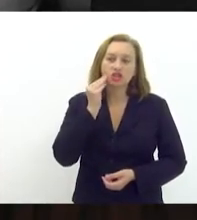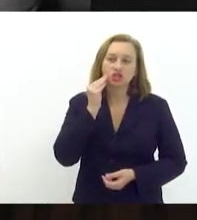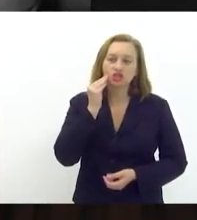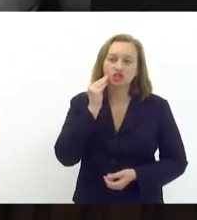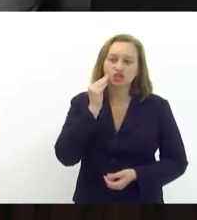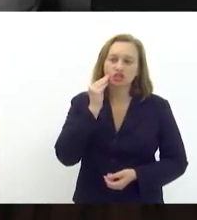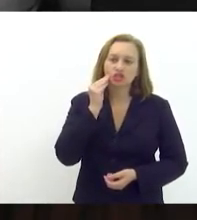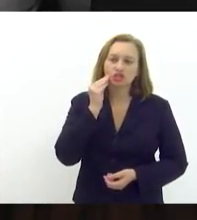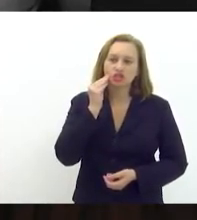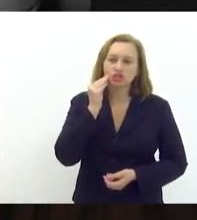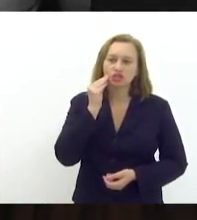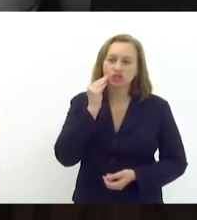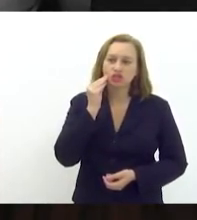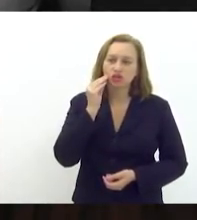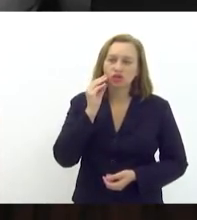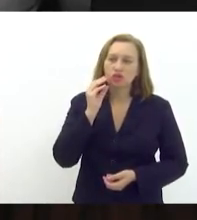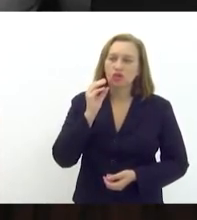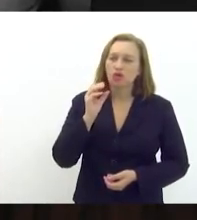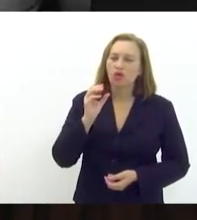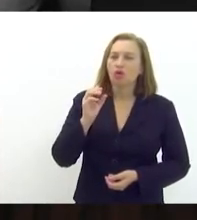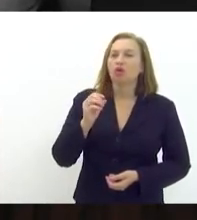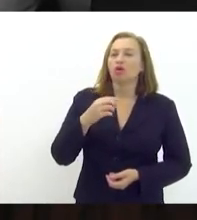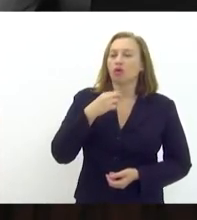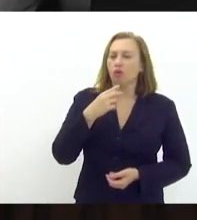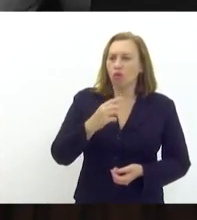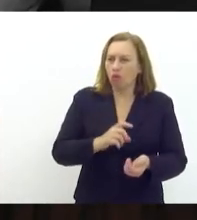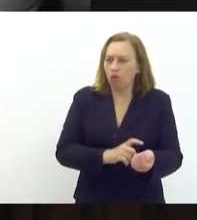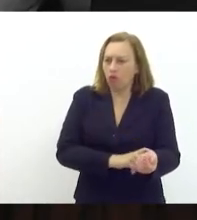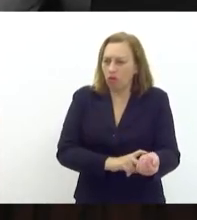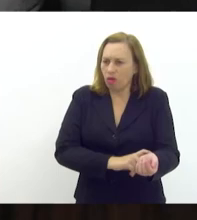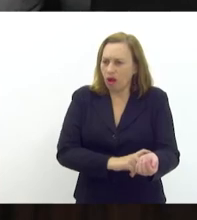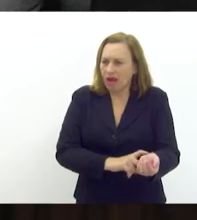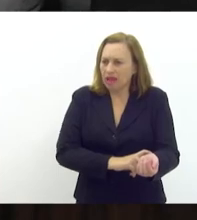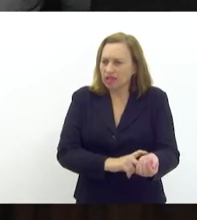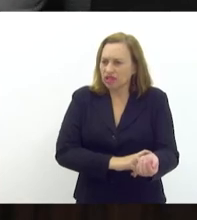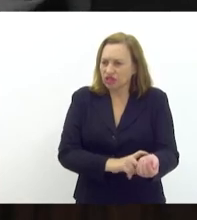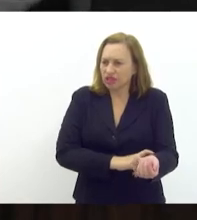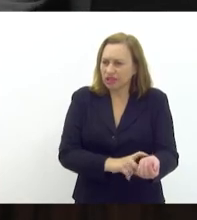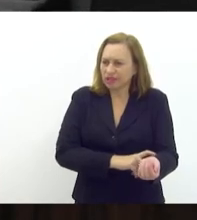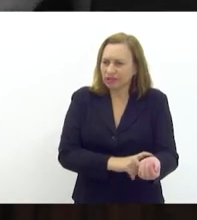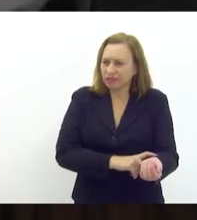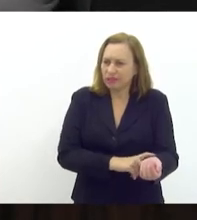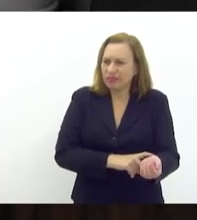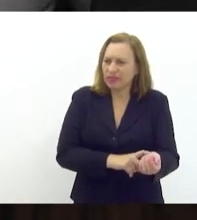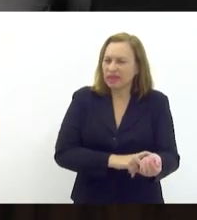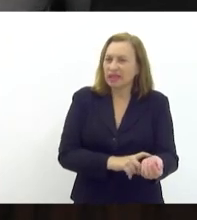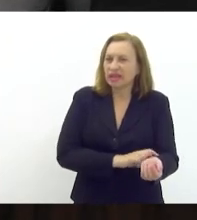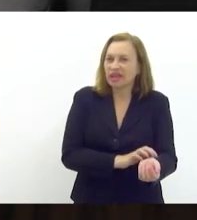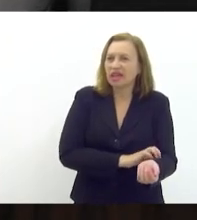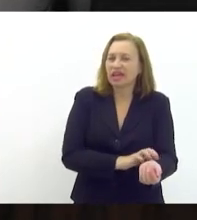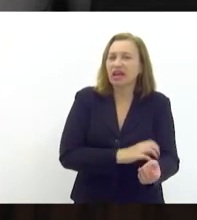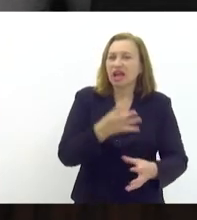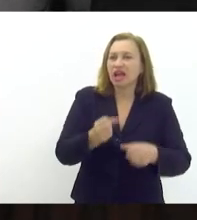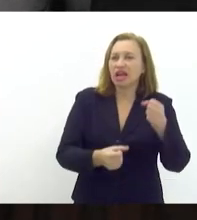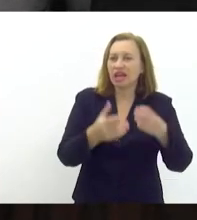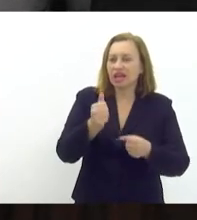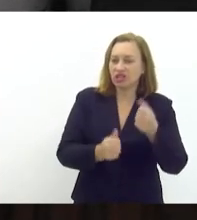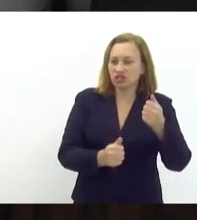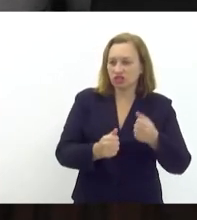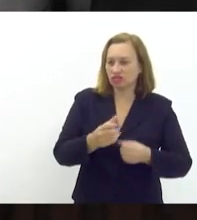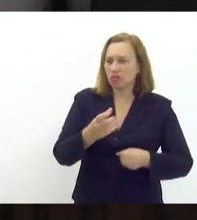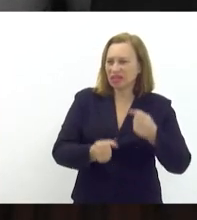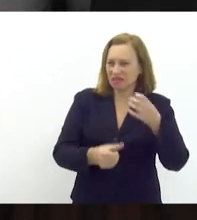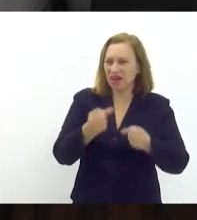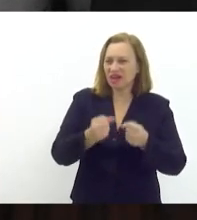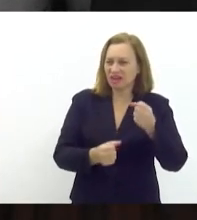o diagnóstico de alergias a proteína do leite da vaca aplv pelas unidades de Saúde do Estado do Rio de